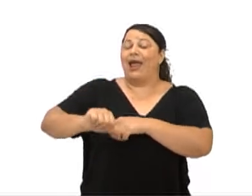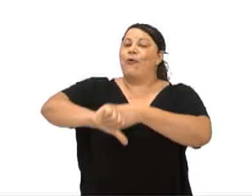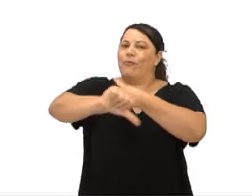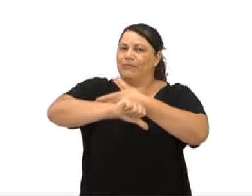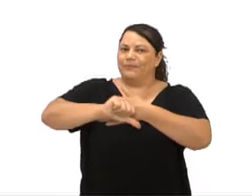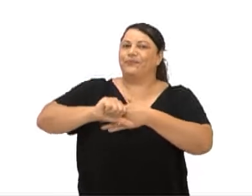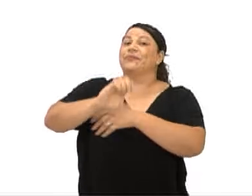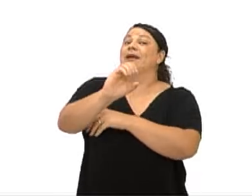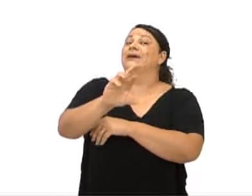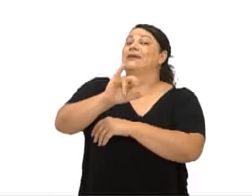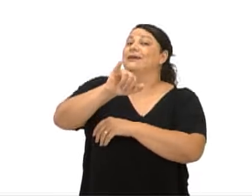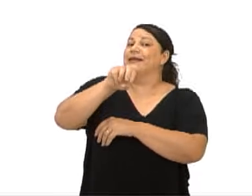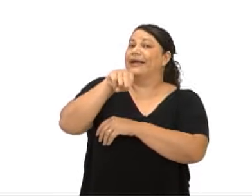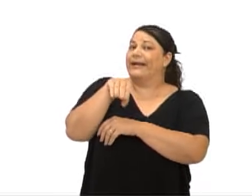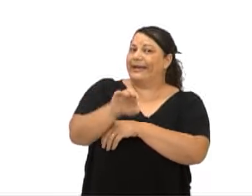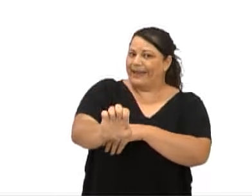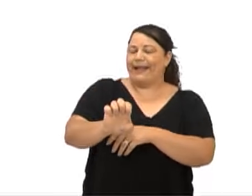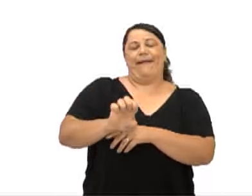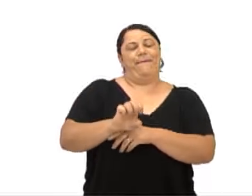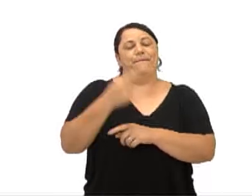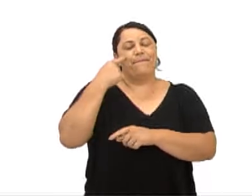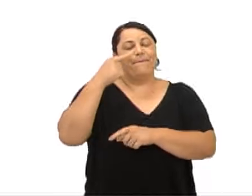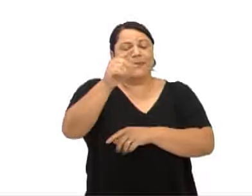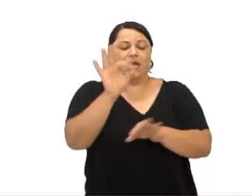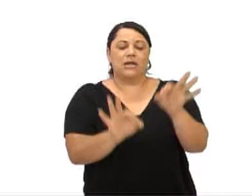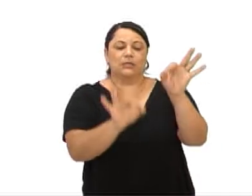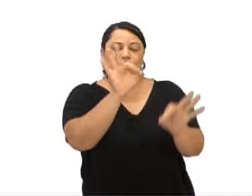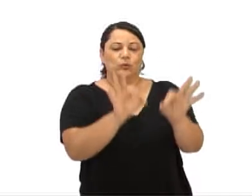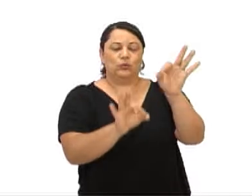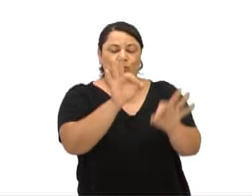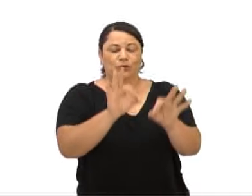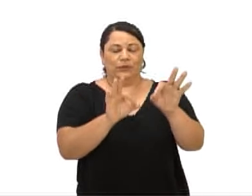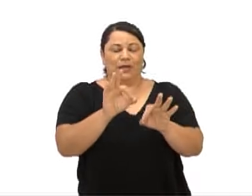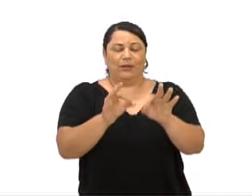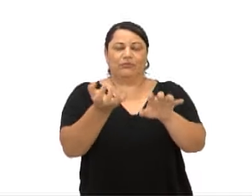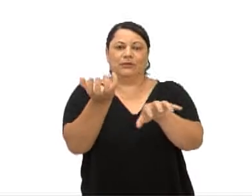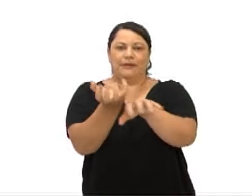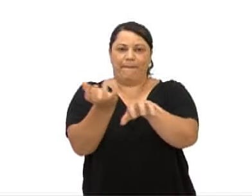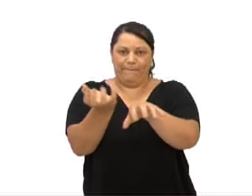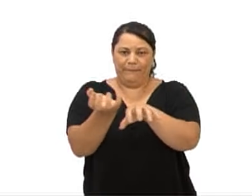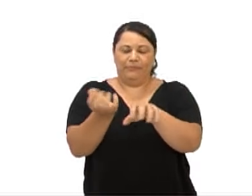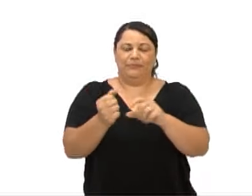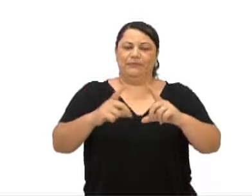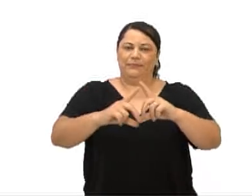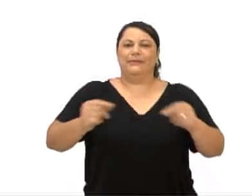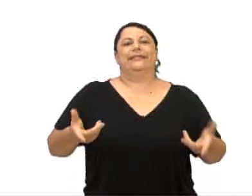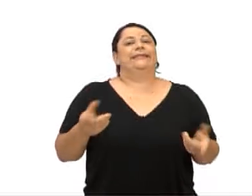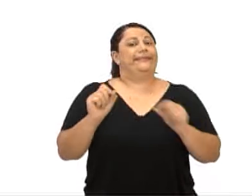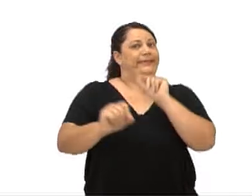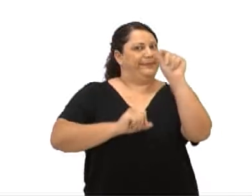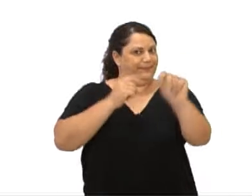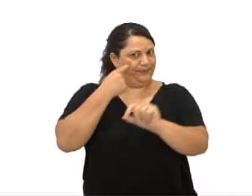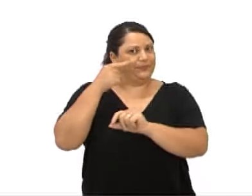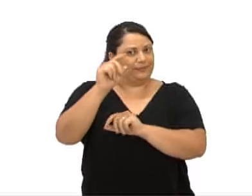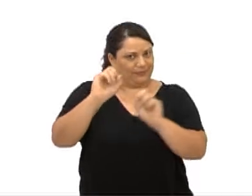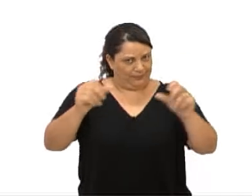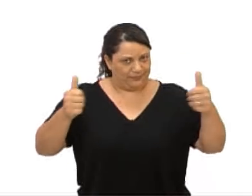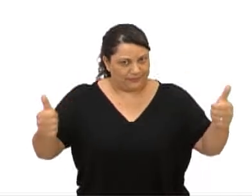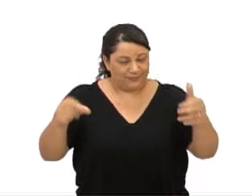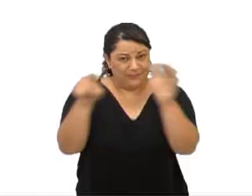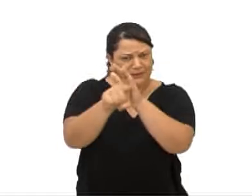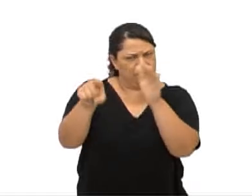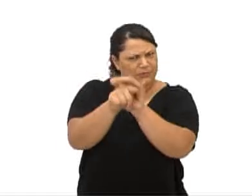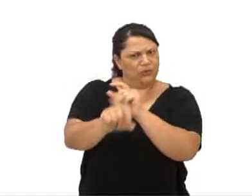TJDFT, do Tribunal Judiciário do Distrito Federal. Ok? E aqui algumas perguntas para a gente refletir.